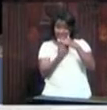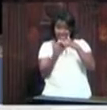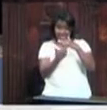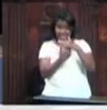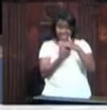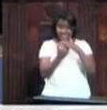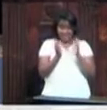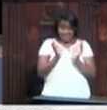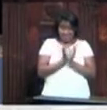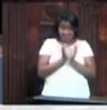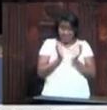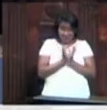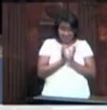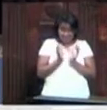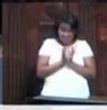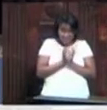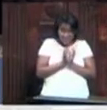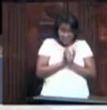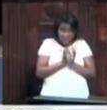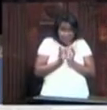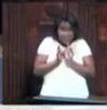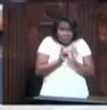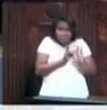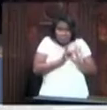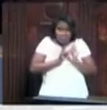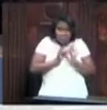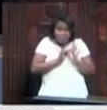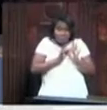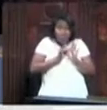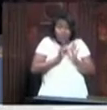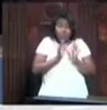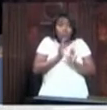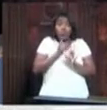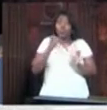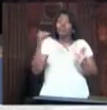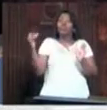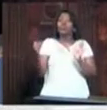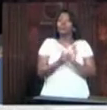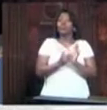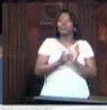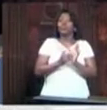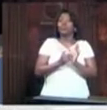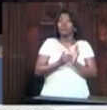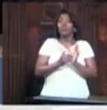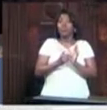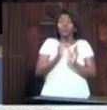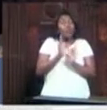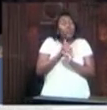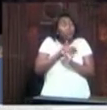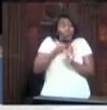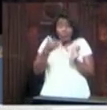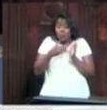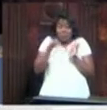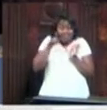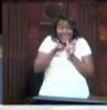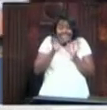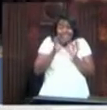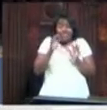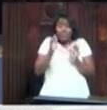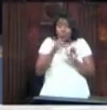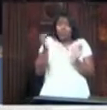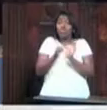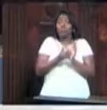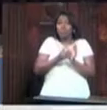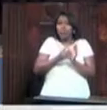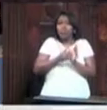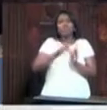integram os consórcios que se têm, todas, sem nenhuma exceção, estão